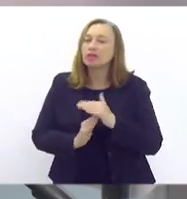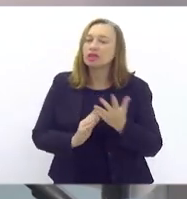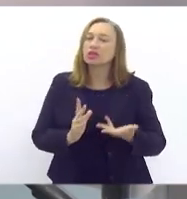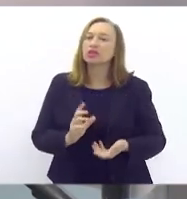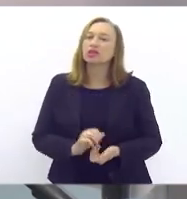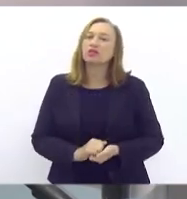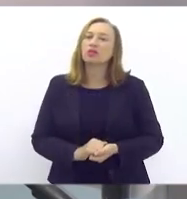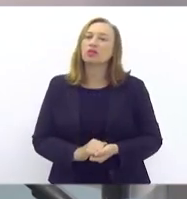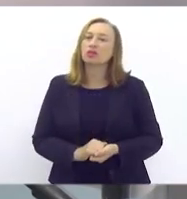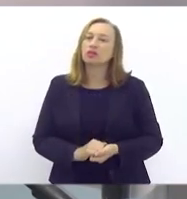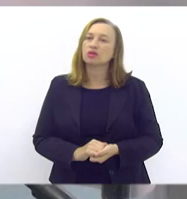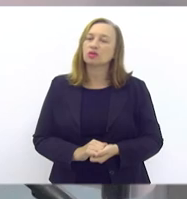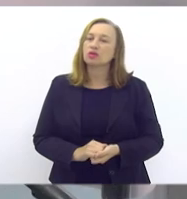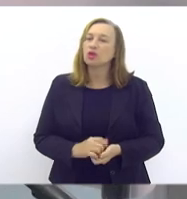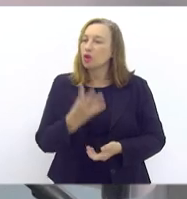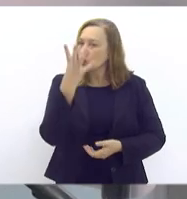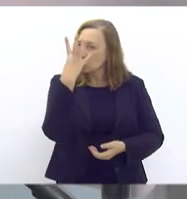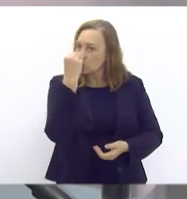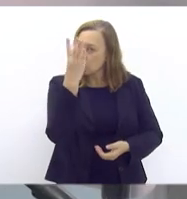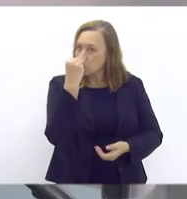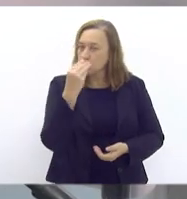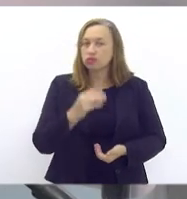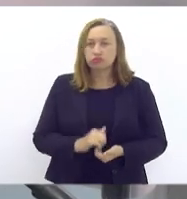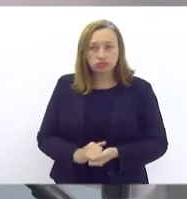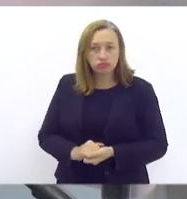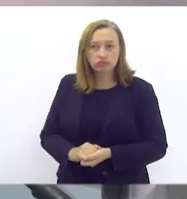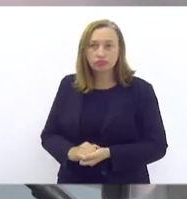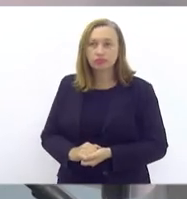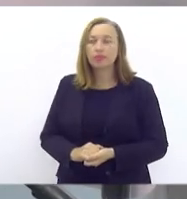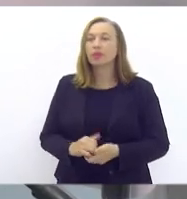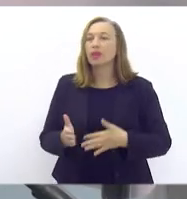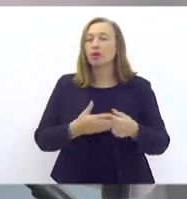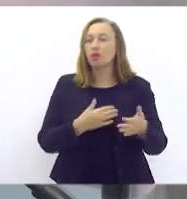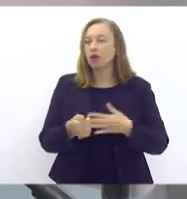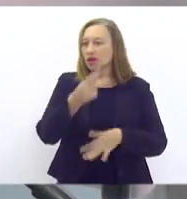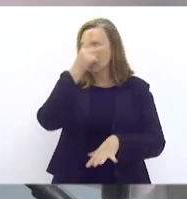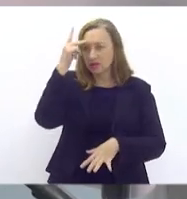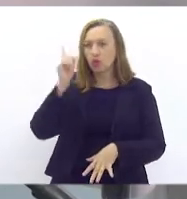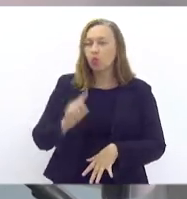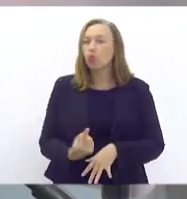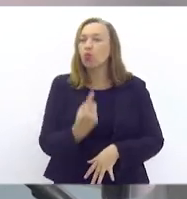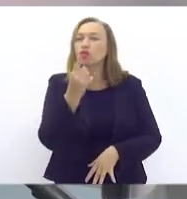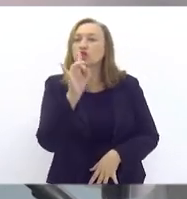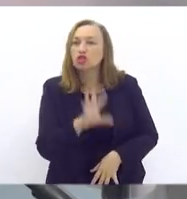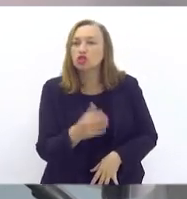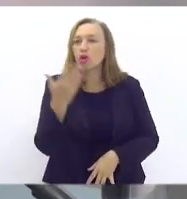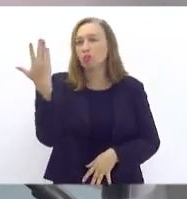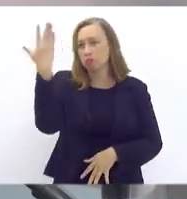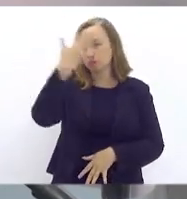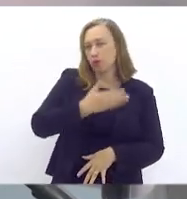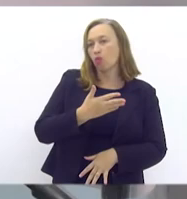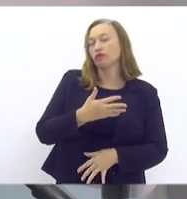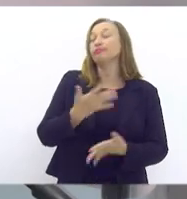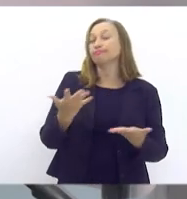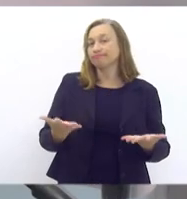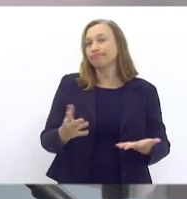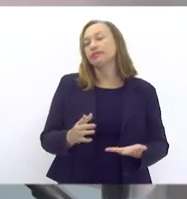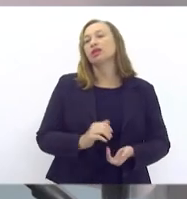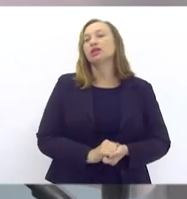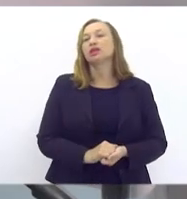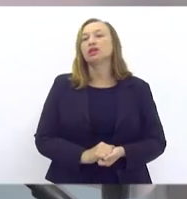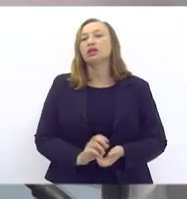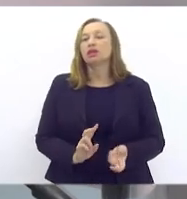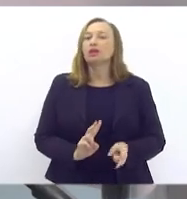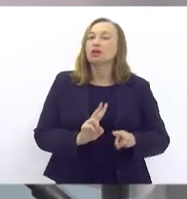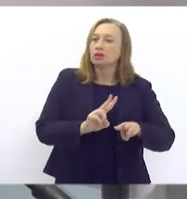a o reconhecimento fotográfico o reconhecimento de pessoas de qualquer forma como uma única prova que leve a condenação de um indivíduo e ainda